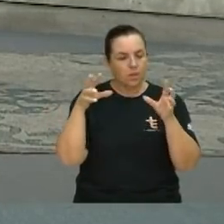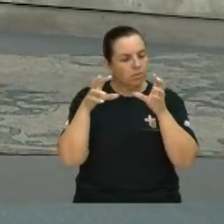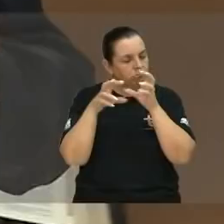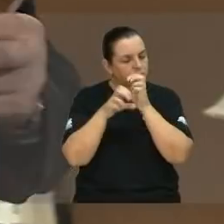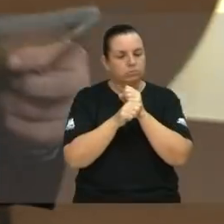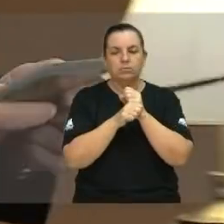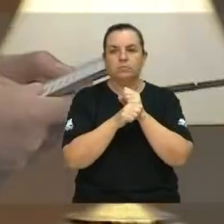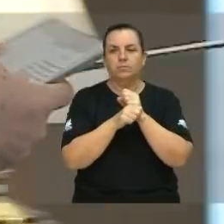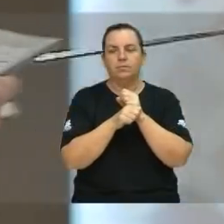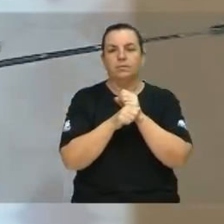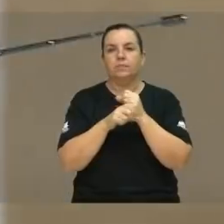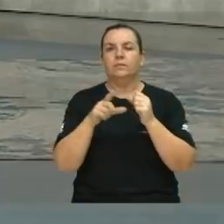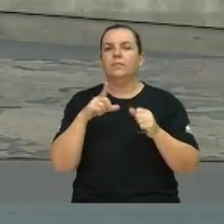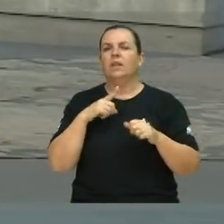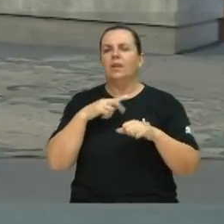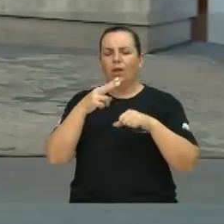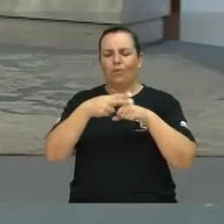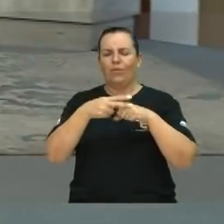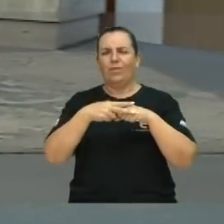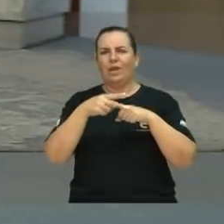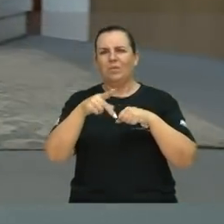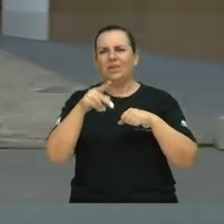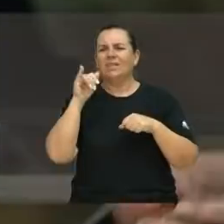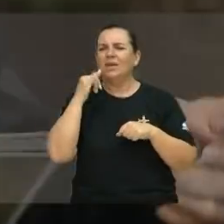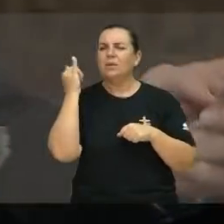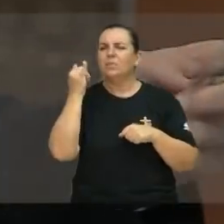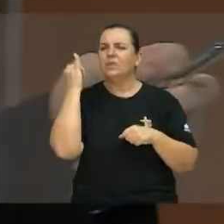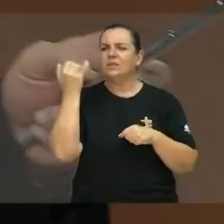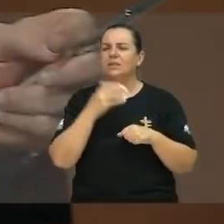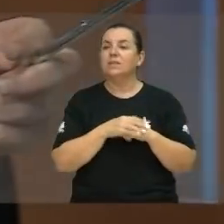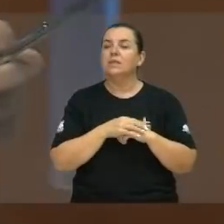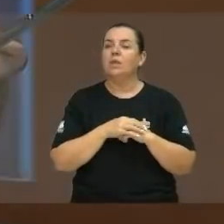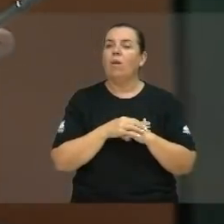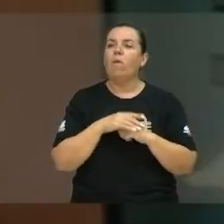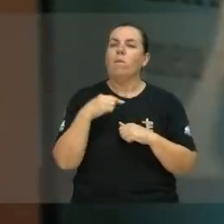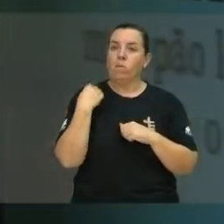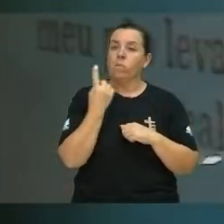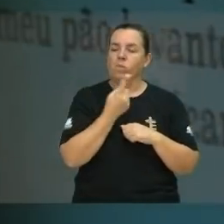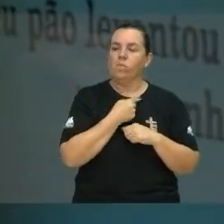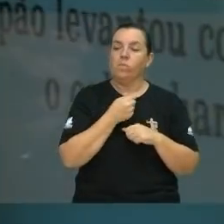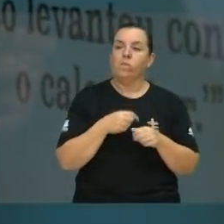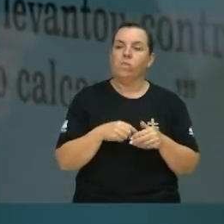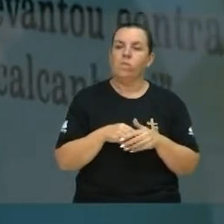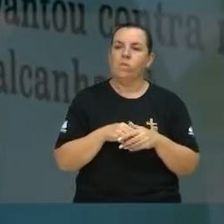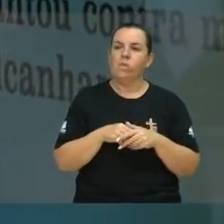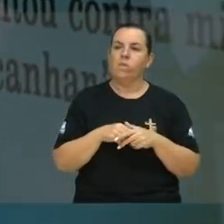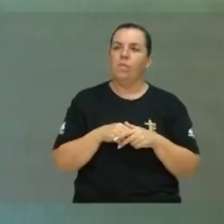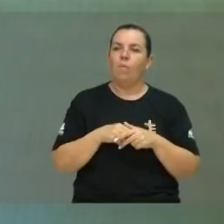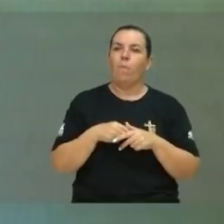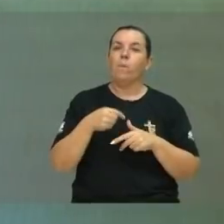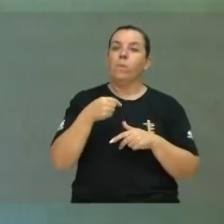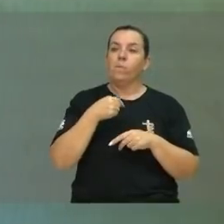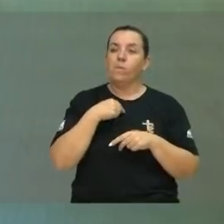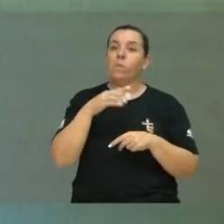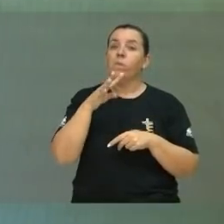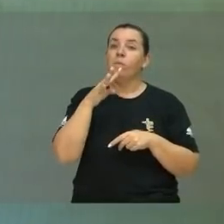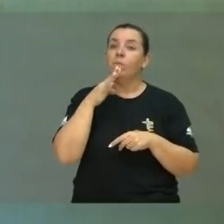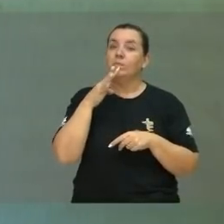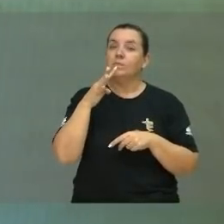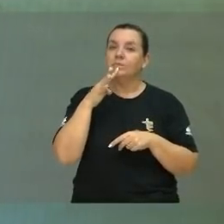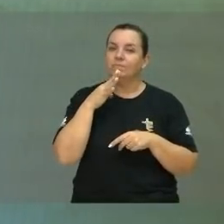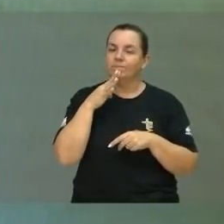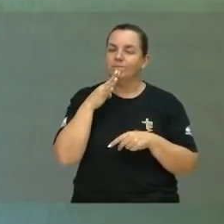agora tem um verbo aqui que é importante para nós eu conheço os